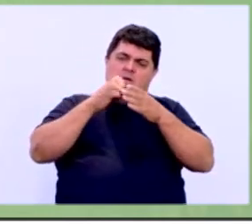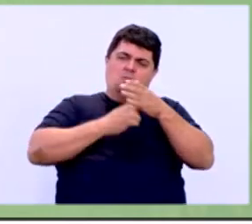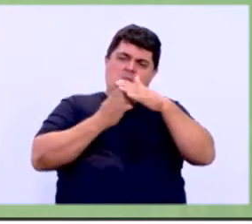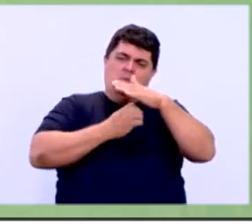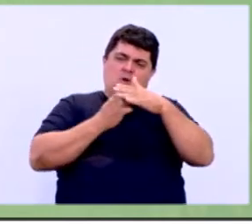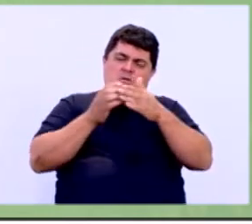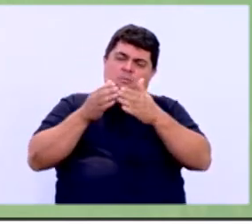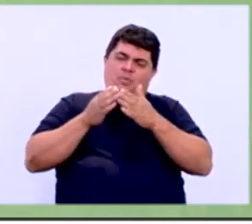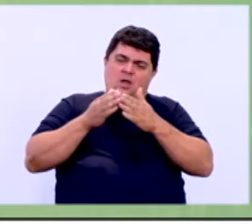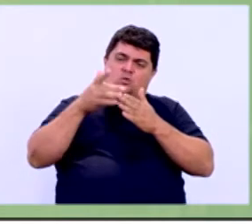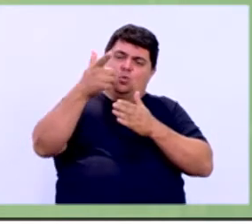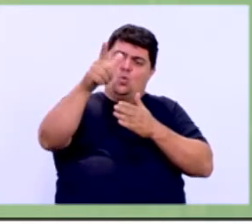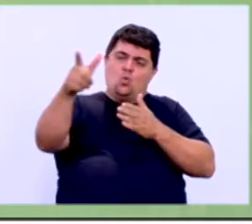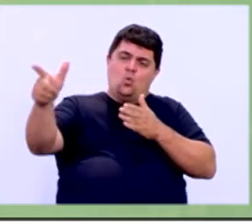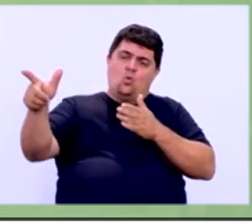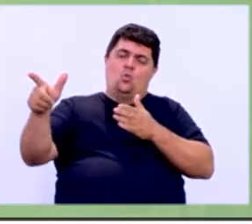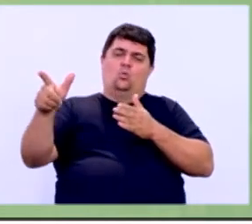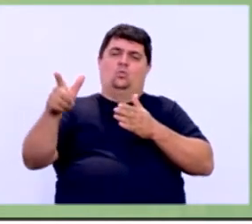Fora da empresa.